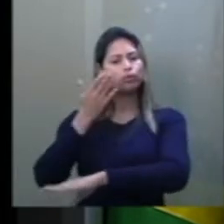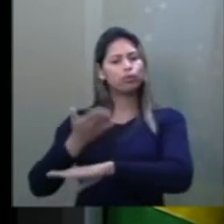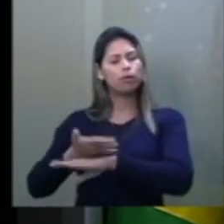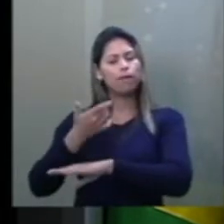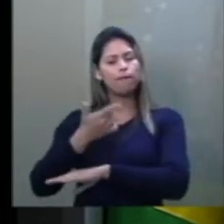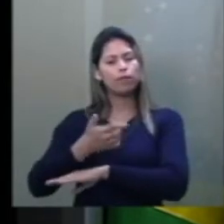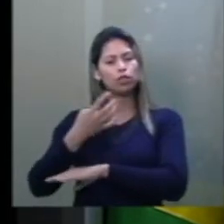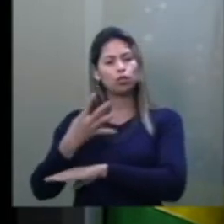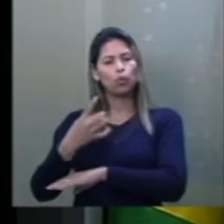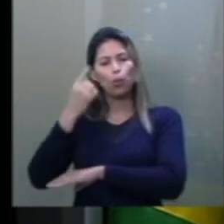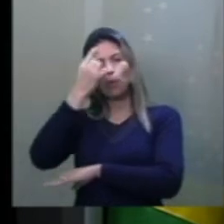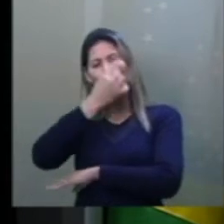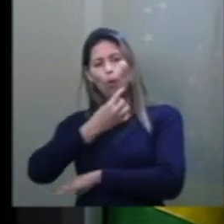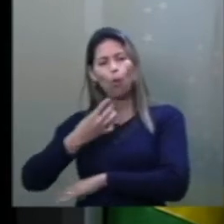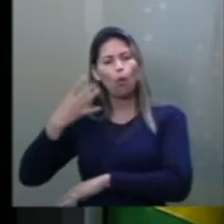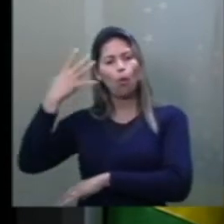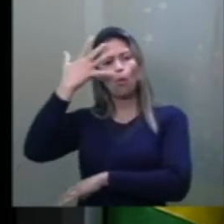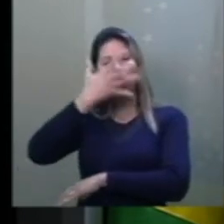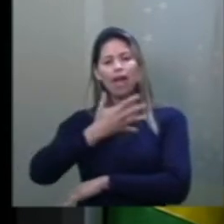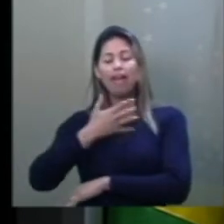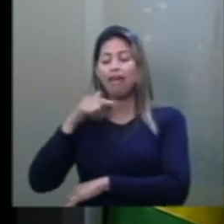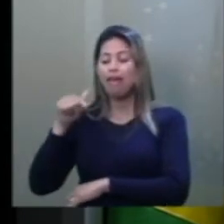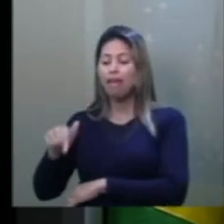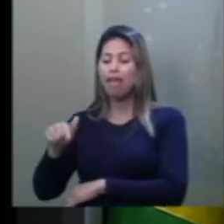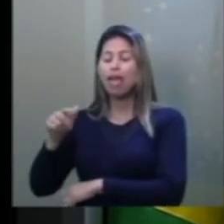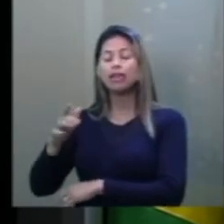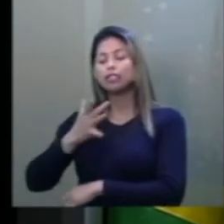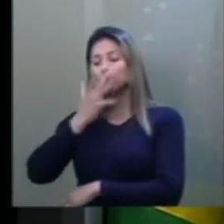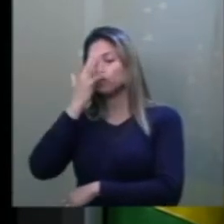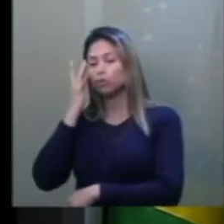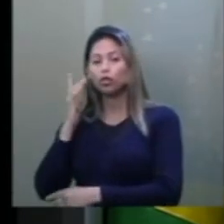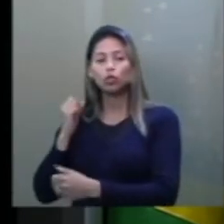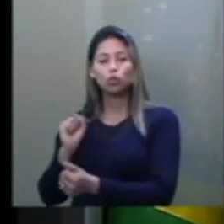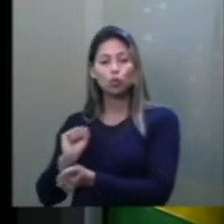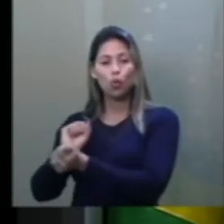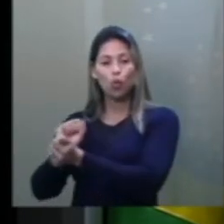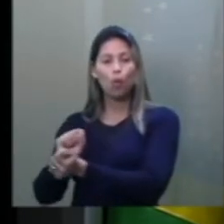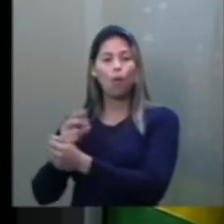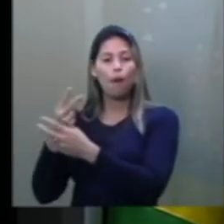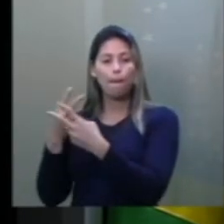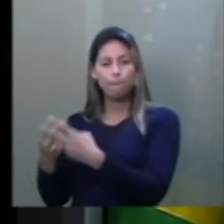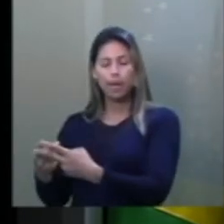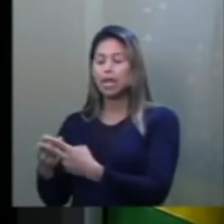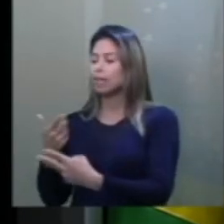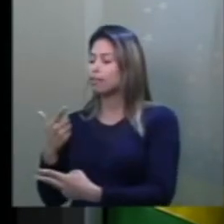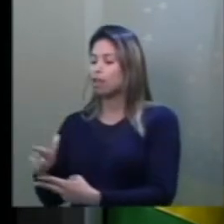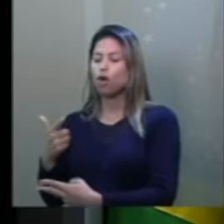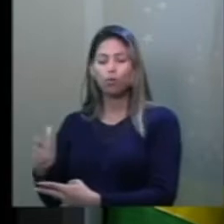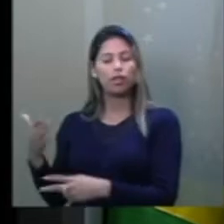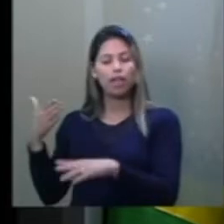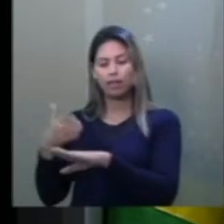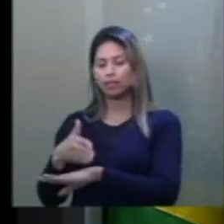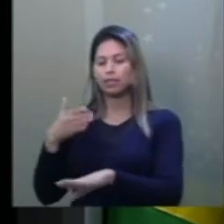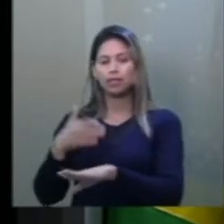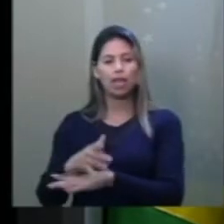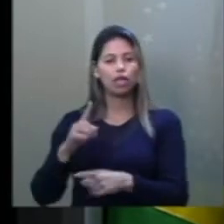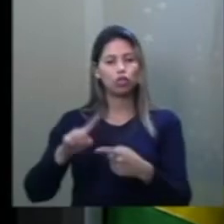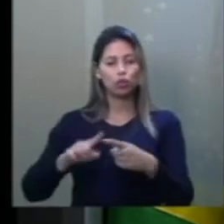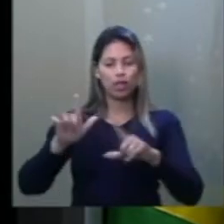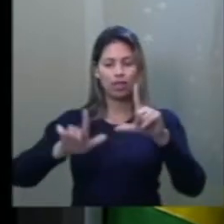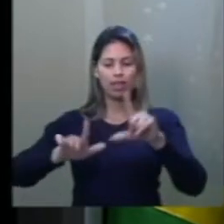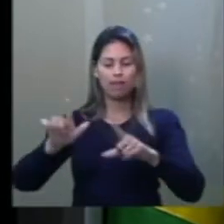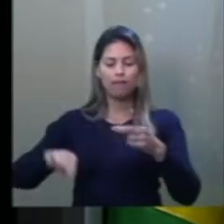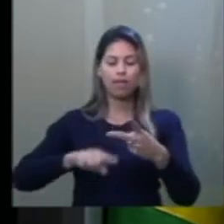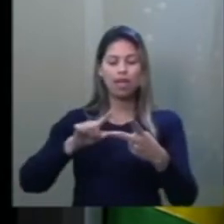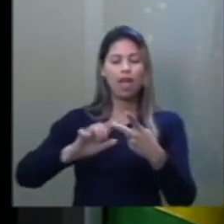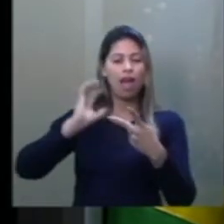a telefonemas, TV, rádio, muito menos visitas ou atendimentos de advogados sem